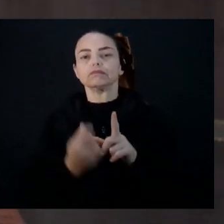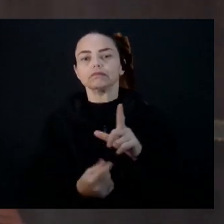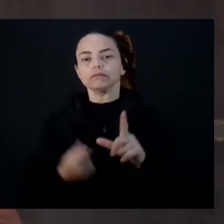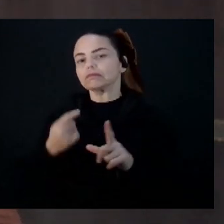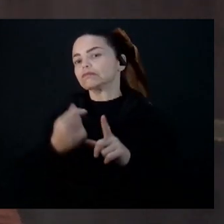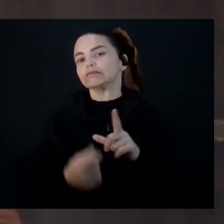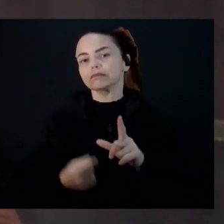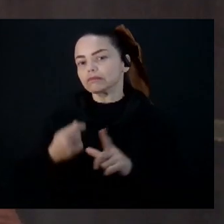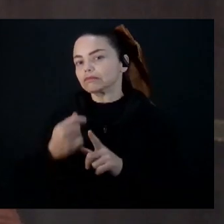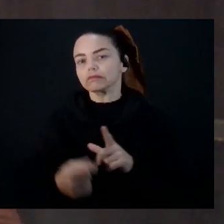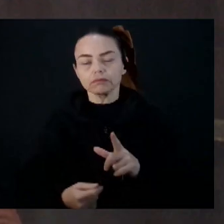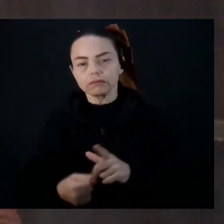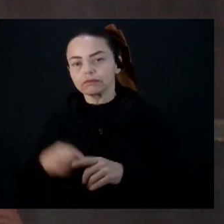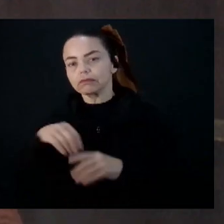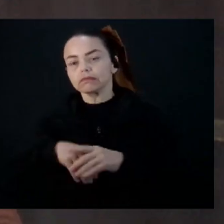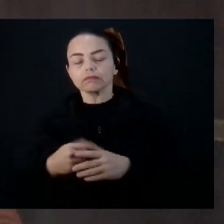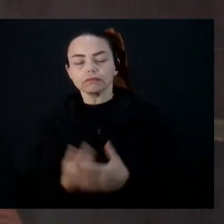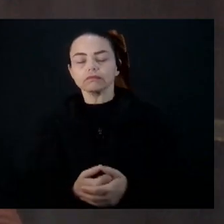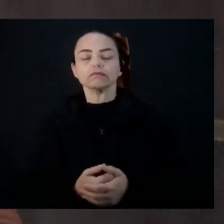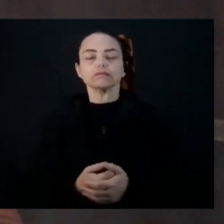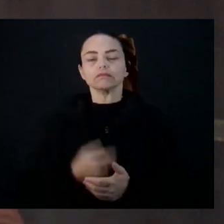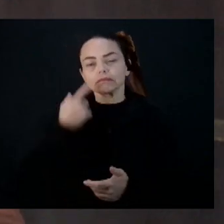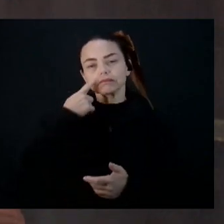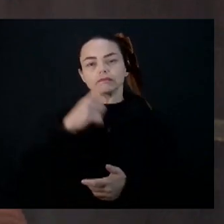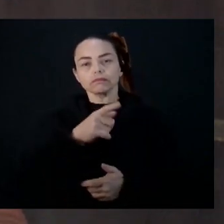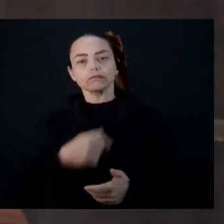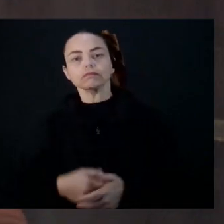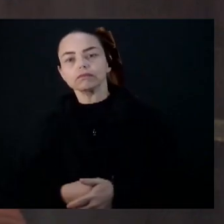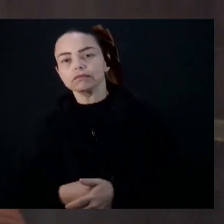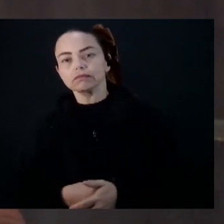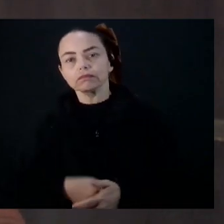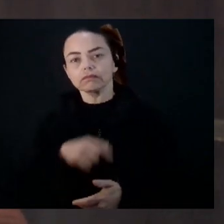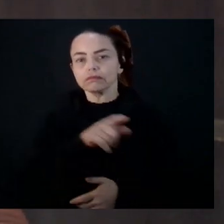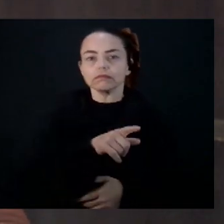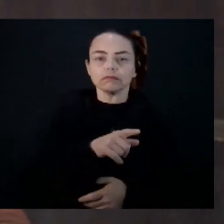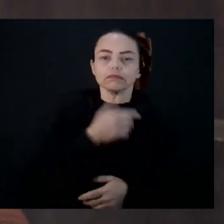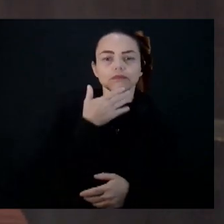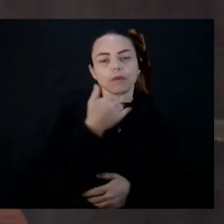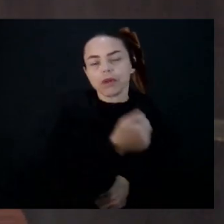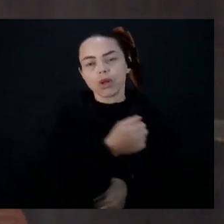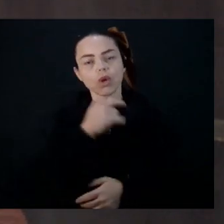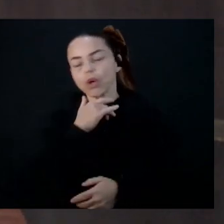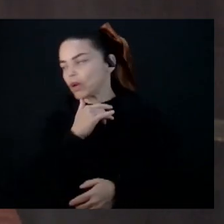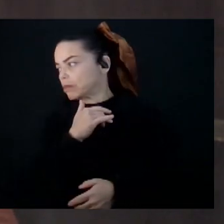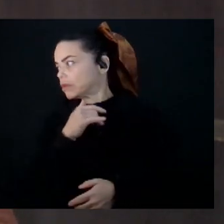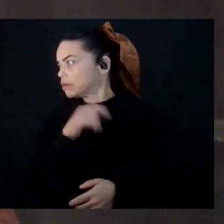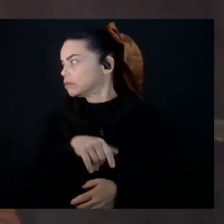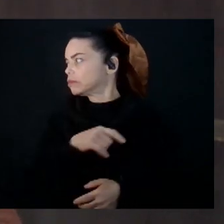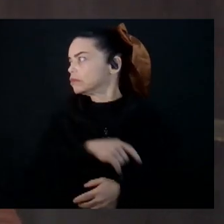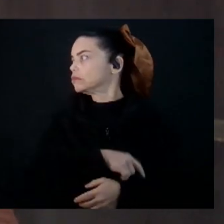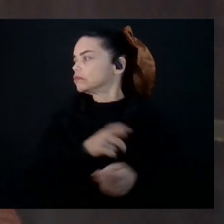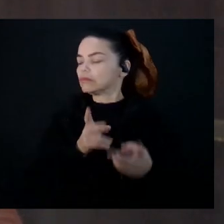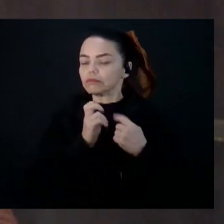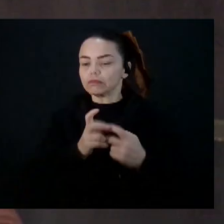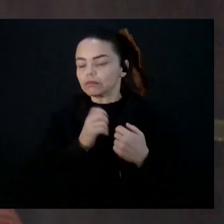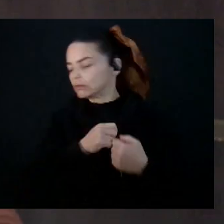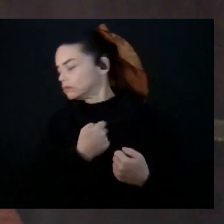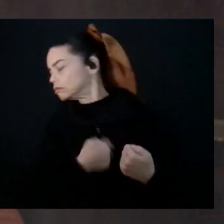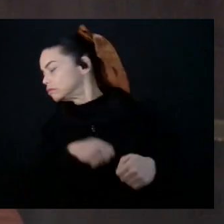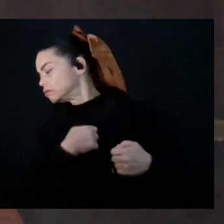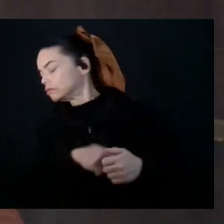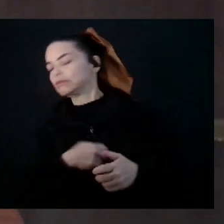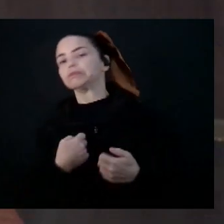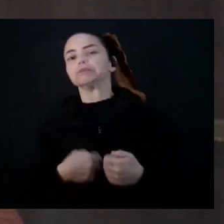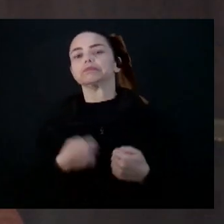E dentro disso, olhar se tudo isso não é projeção sua ou se realmente você está ouvindo, né, as necessidades da